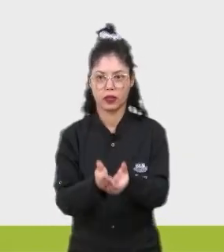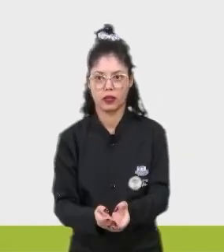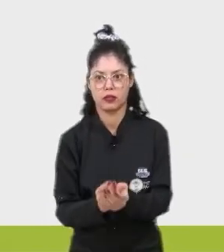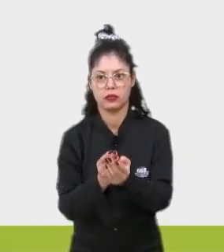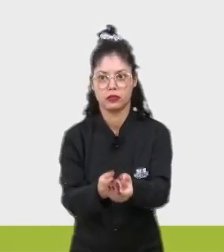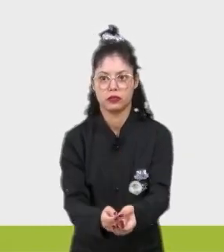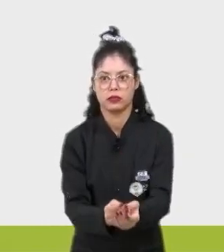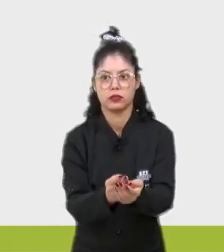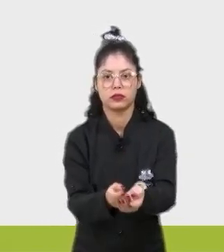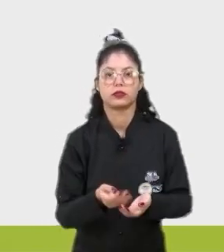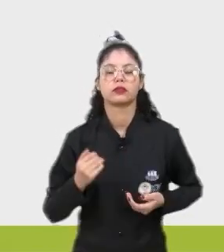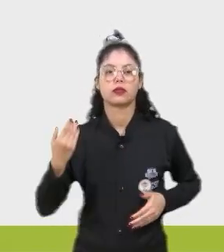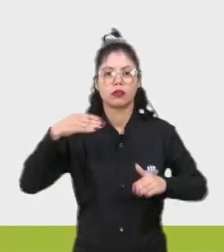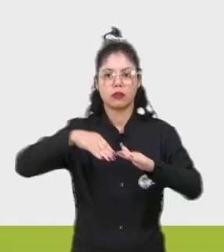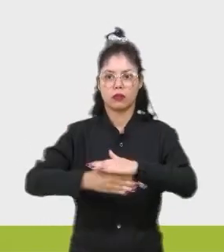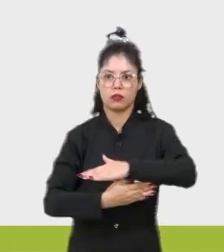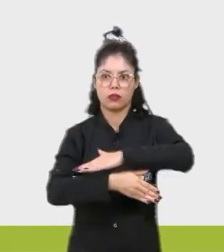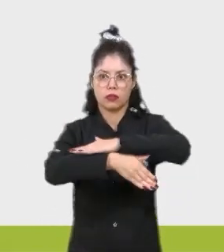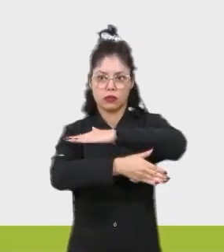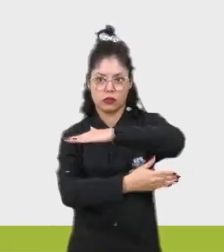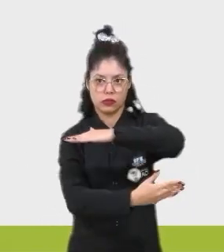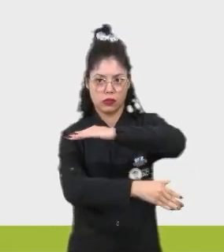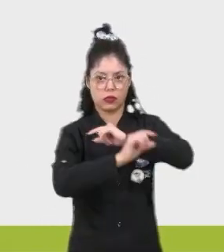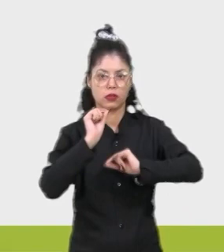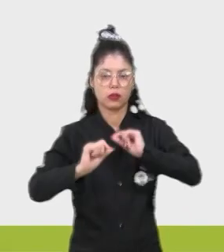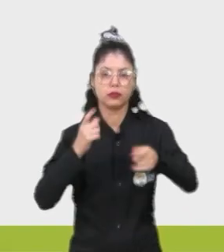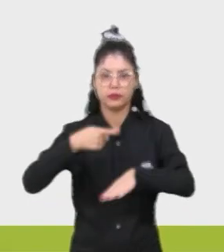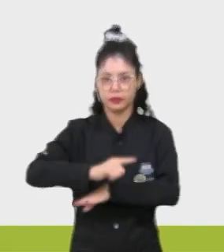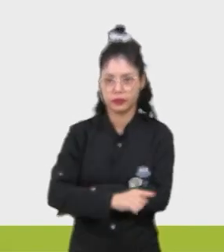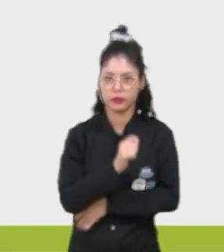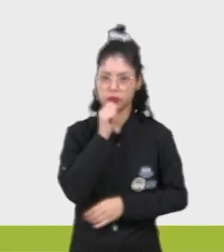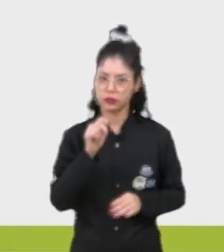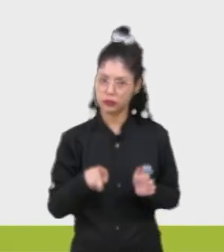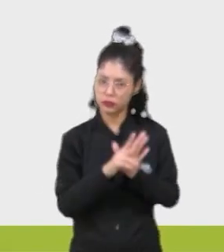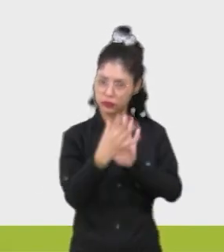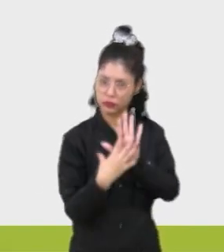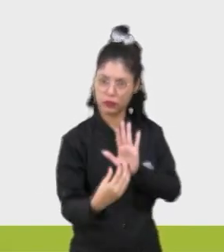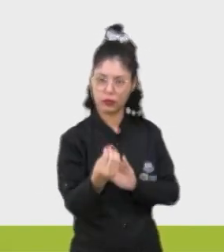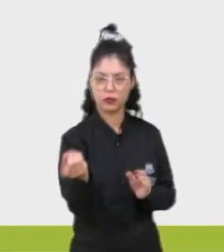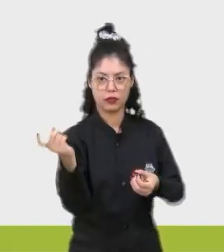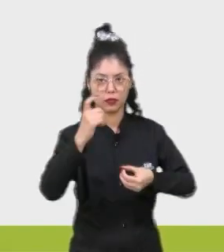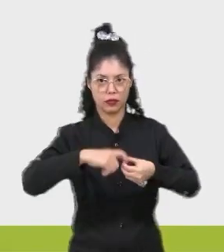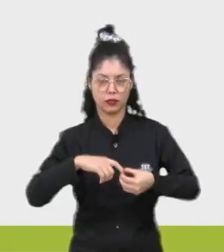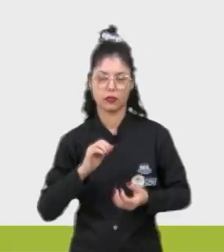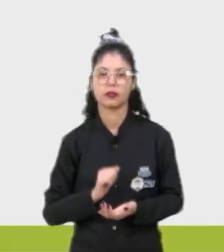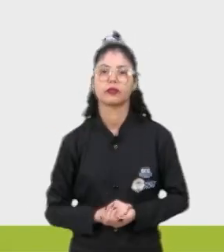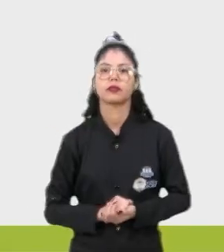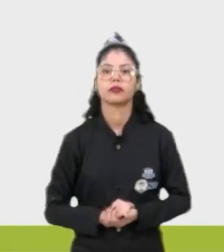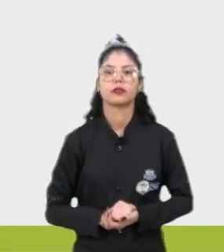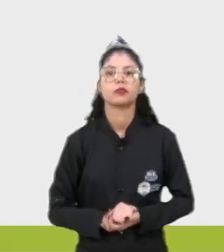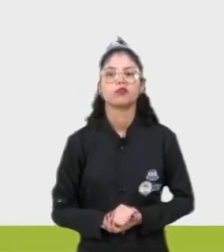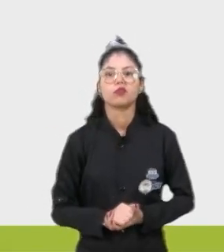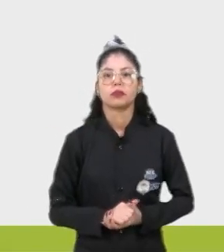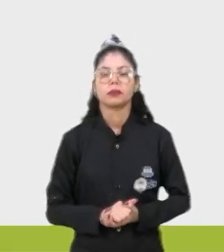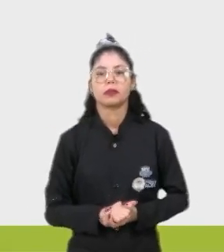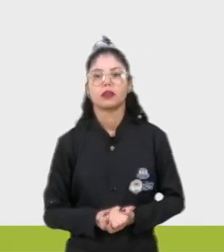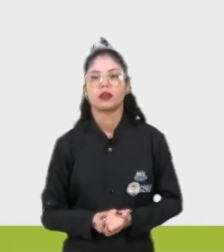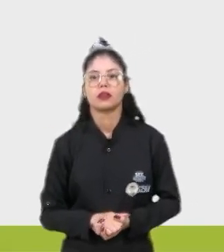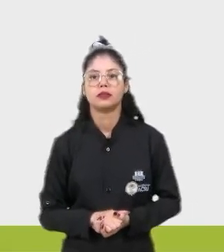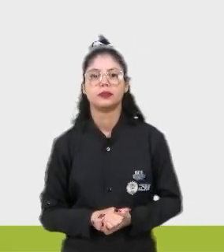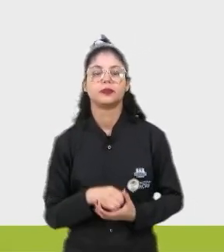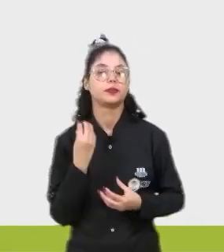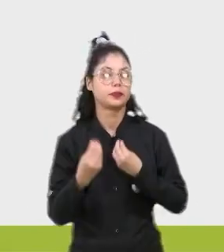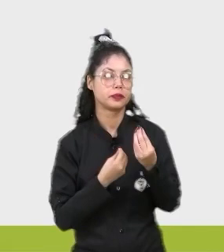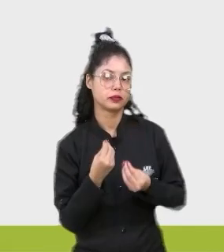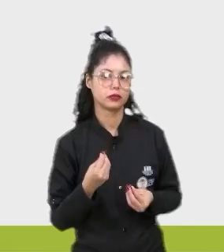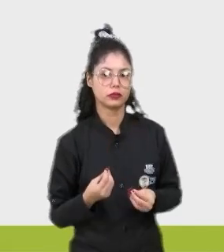entre outros, logo abaixo, já que esse som ele é refletido de volta para o navio. Ok? É o que eles utilizam como